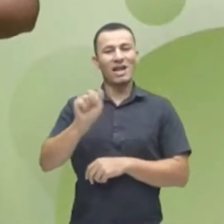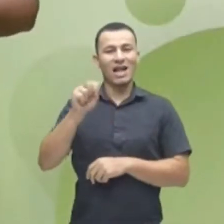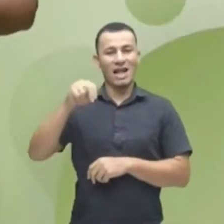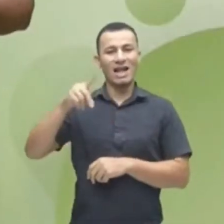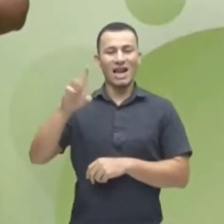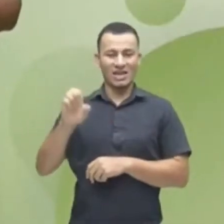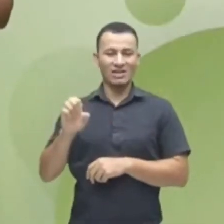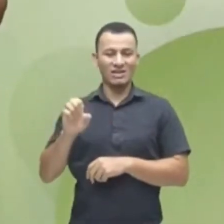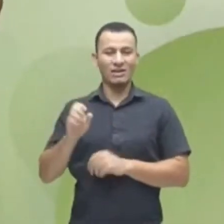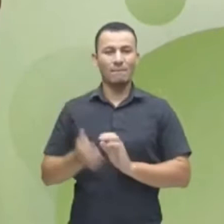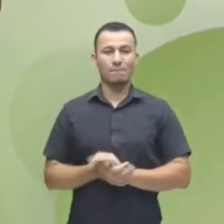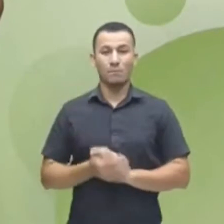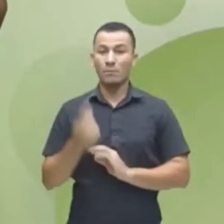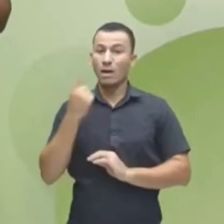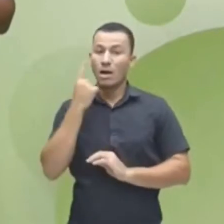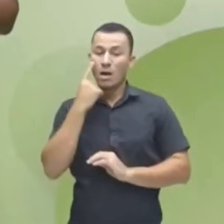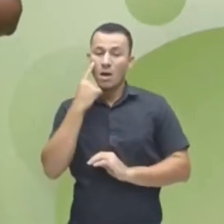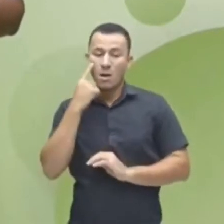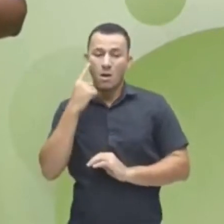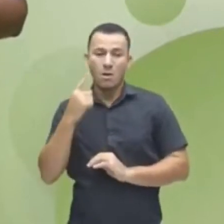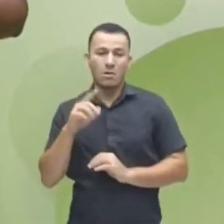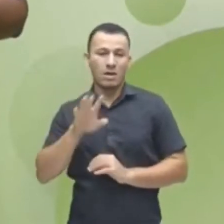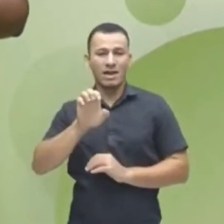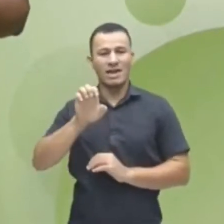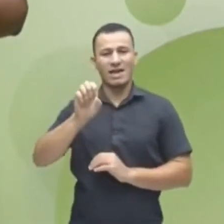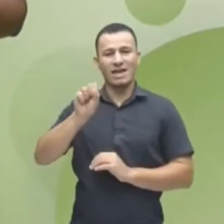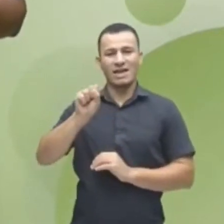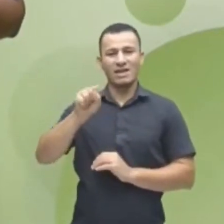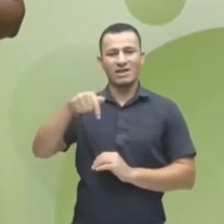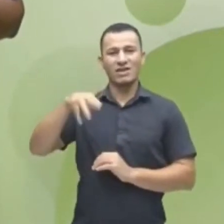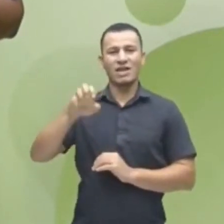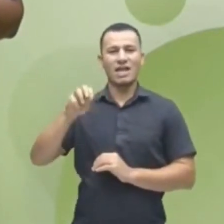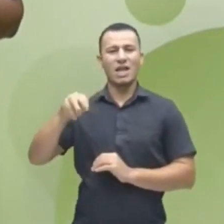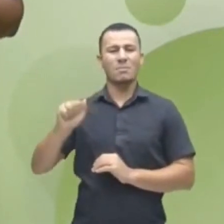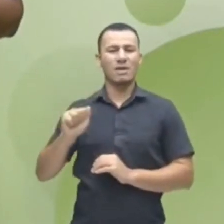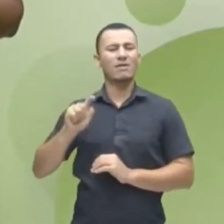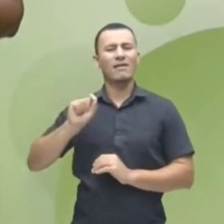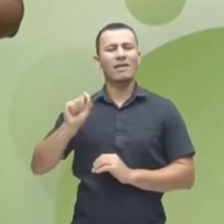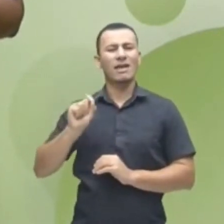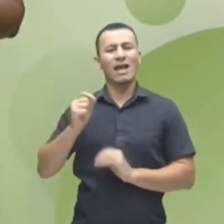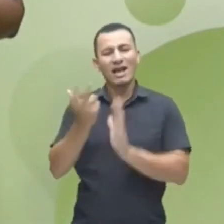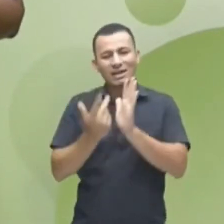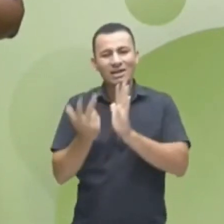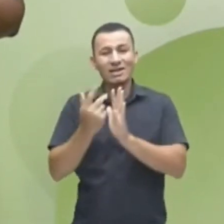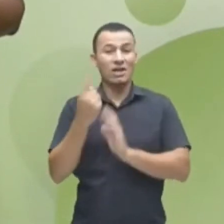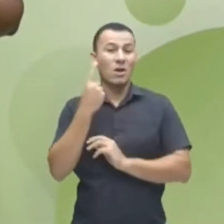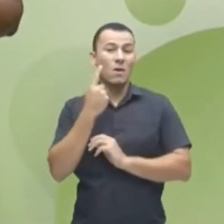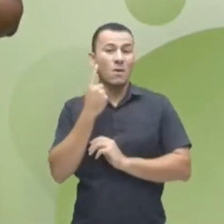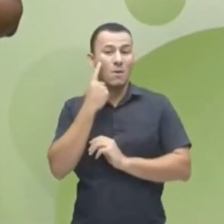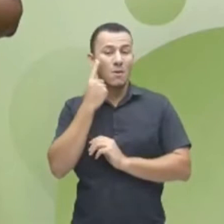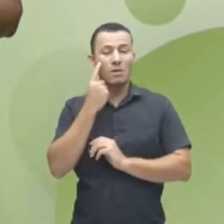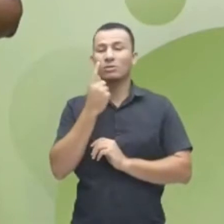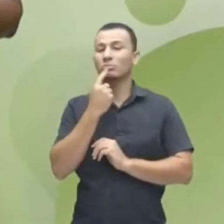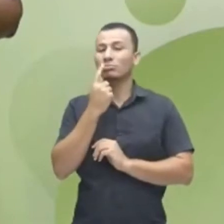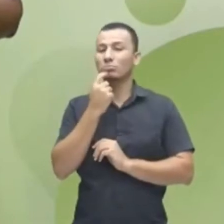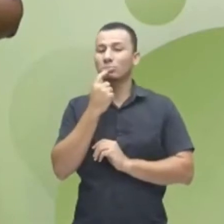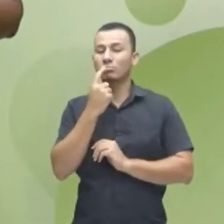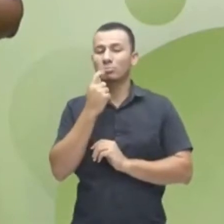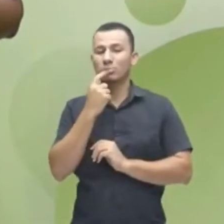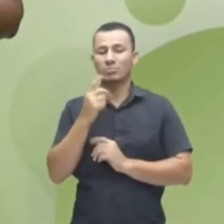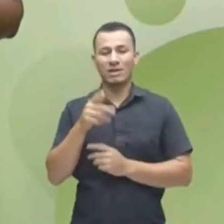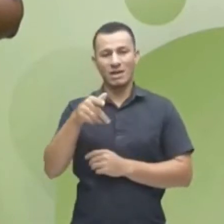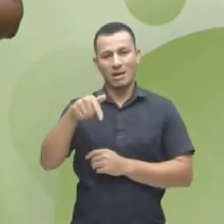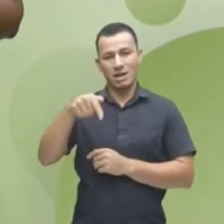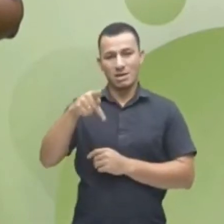vocês um esquema. Por que é legal estudar com esquema? Porque você observa, olha de vermelho aí, pequena circulação. Vocês